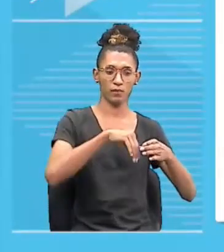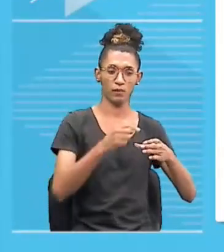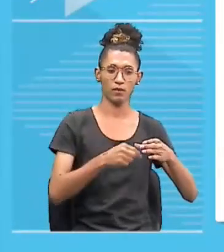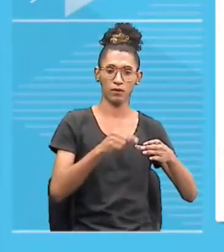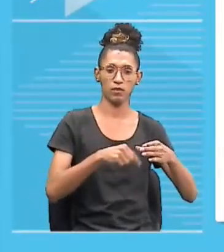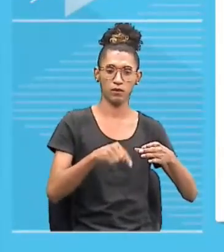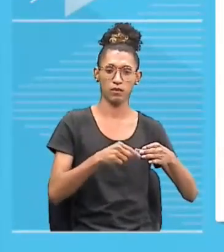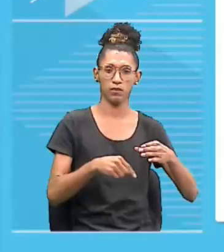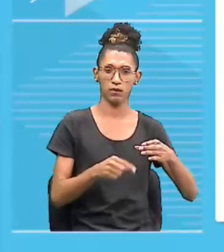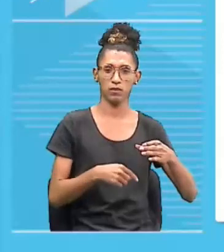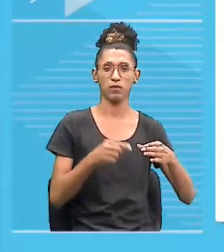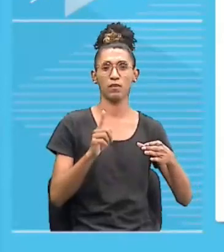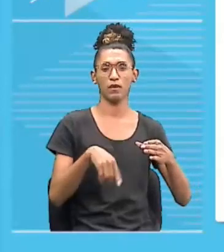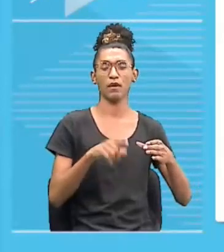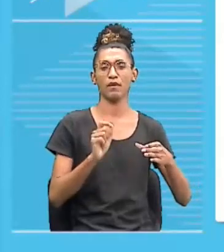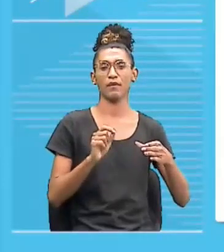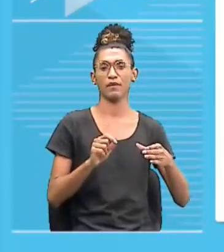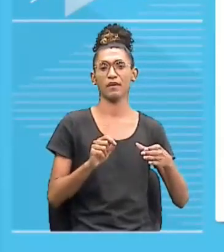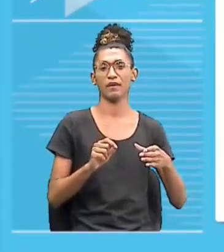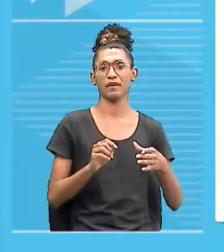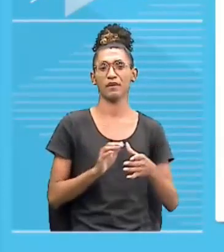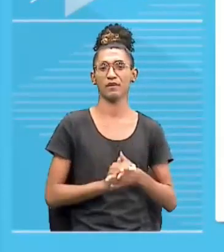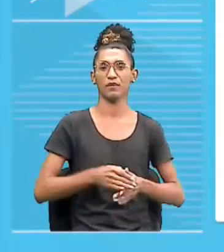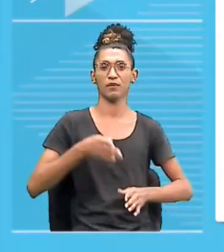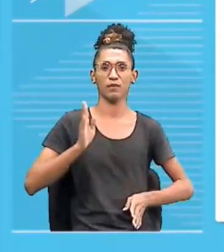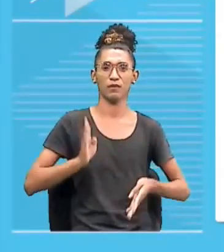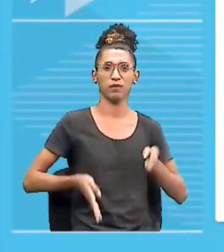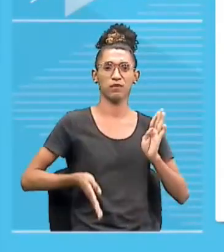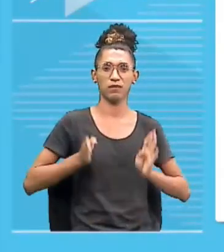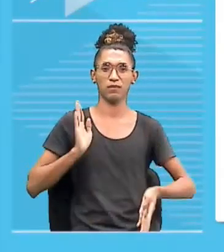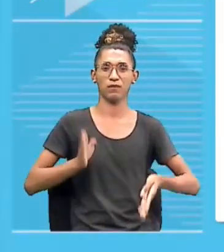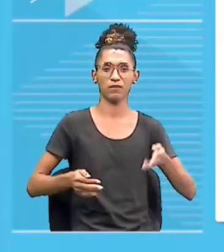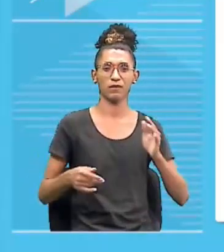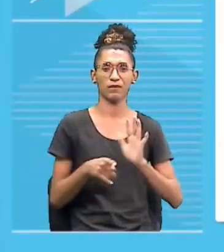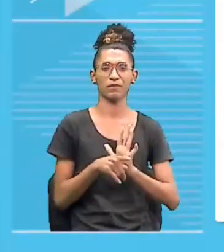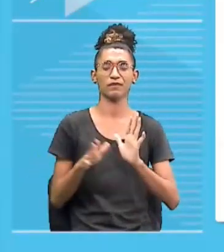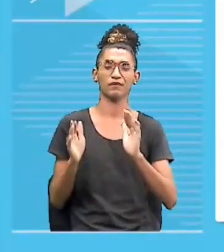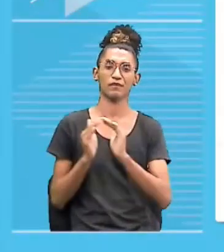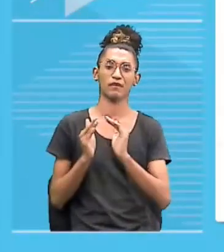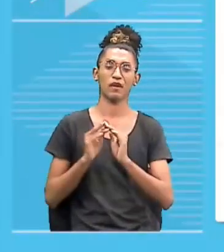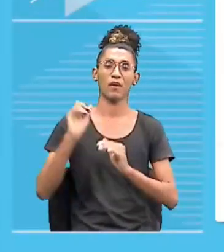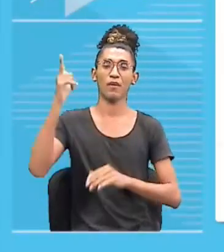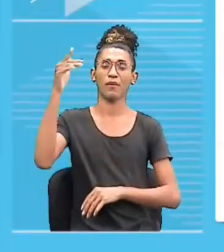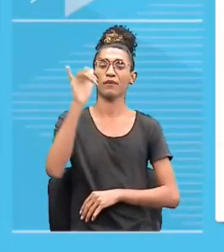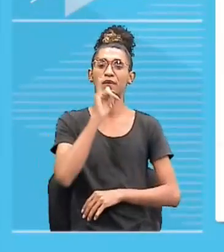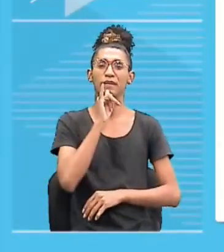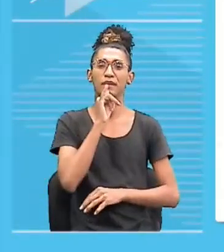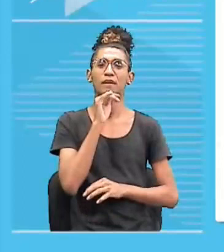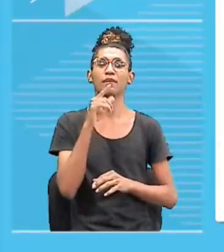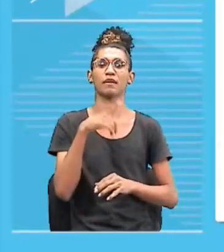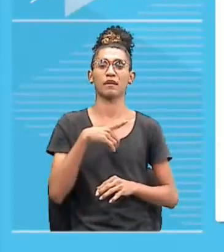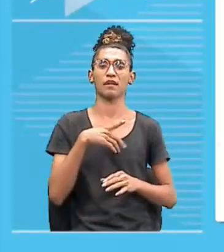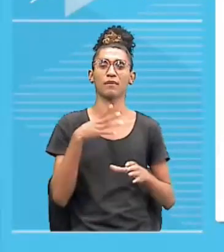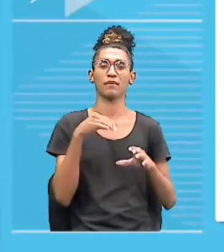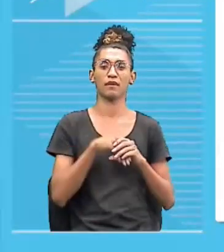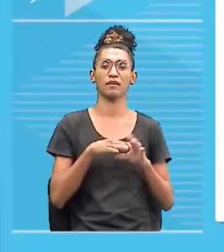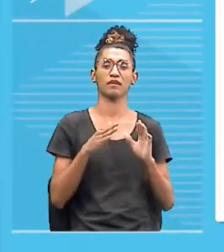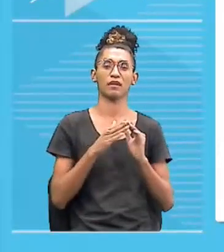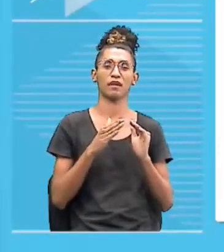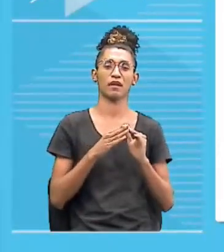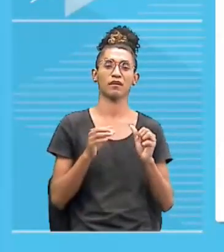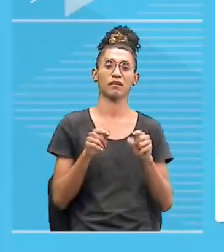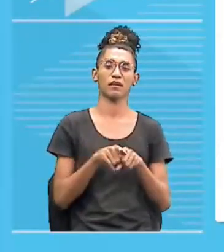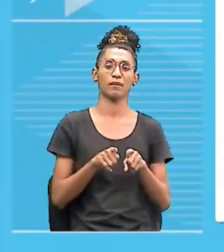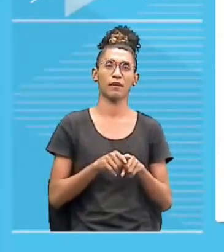é um robô doméstico, tá bom? Outro robô doméstico que nós temos em casa,